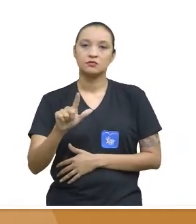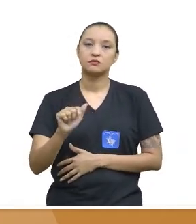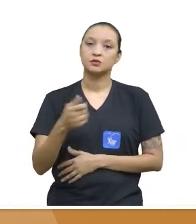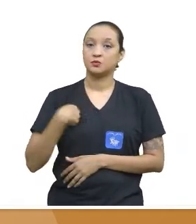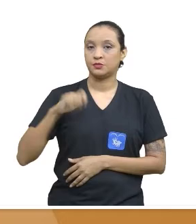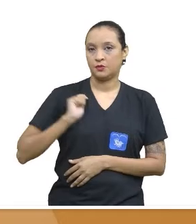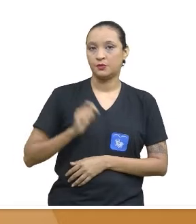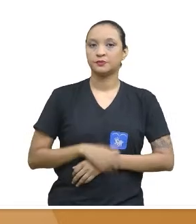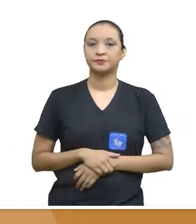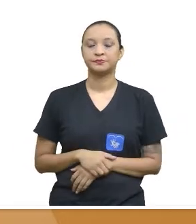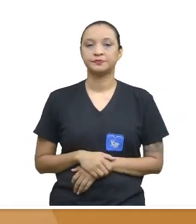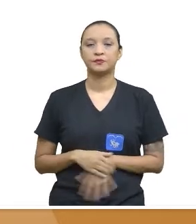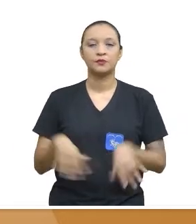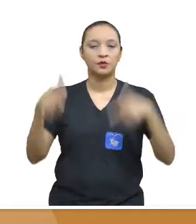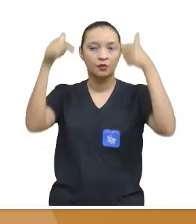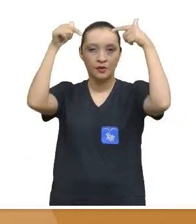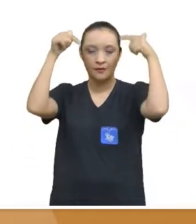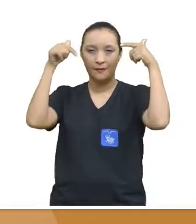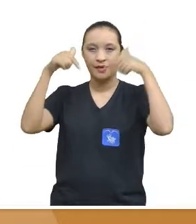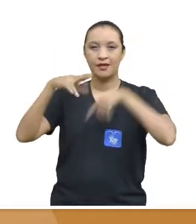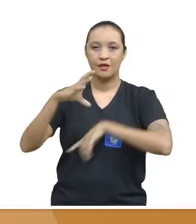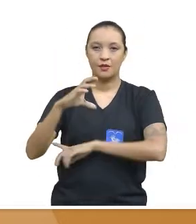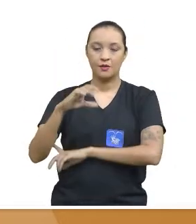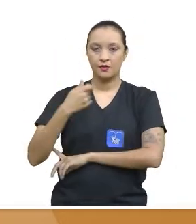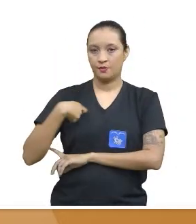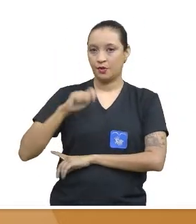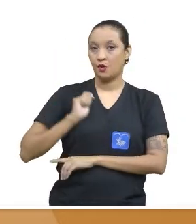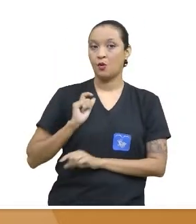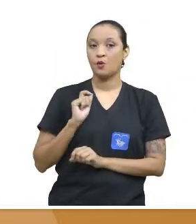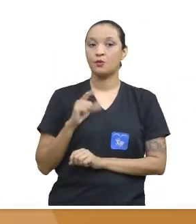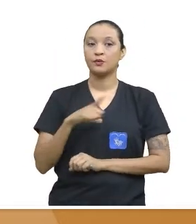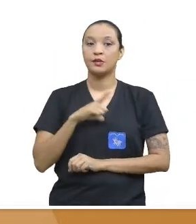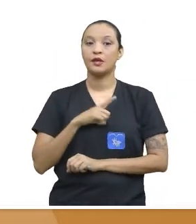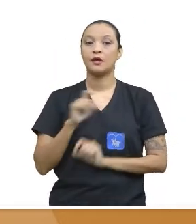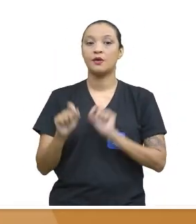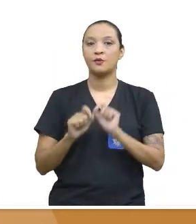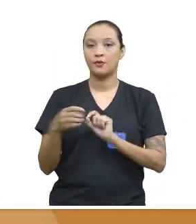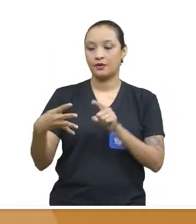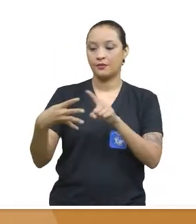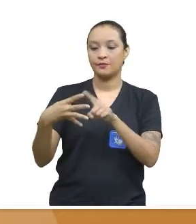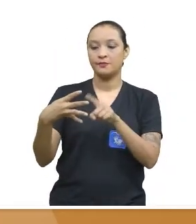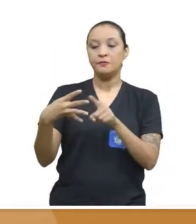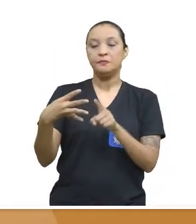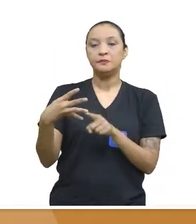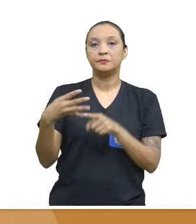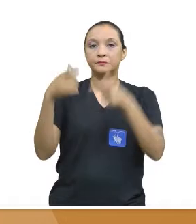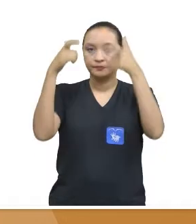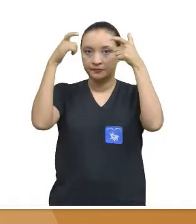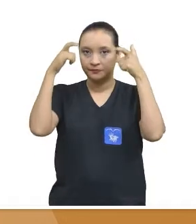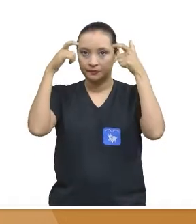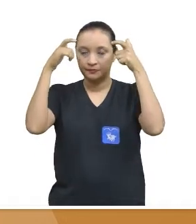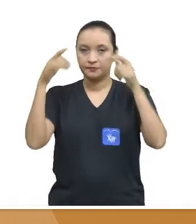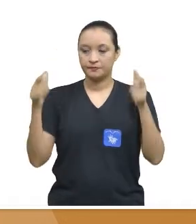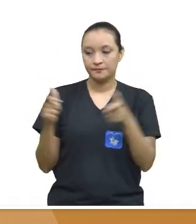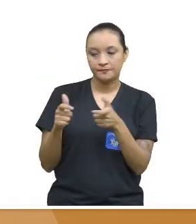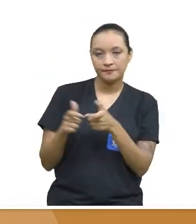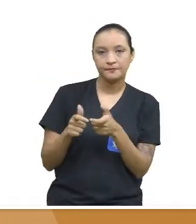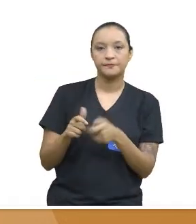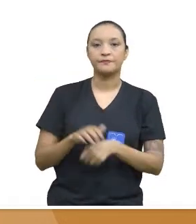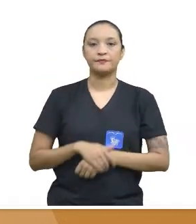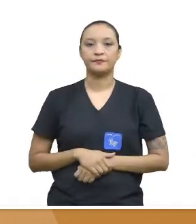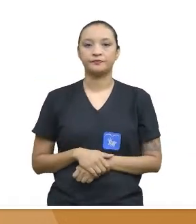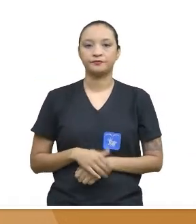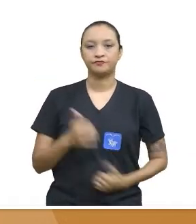Colonial Espanhol, desde o século XVIII, estava dividido em quatro vice-reinos e 4 capitanias. Vice-reinos é